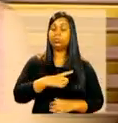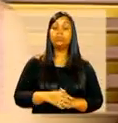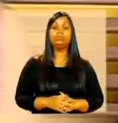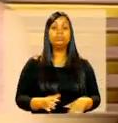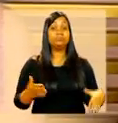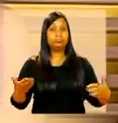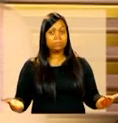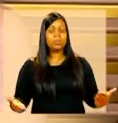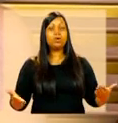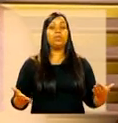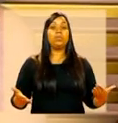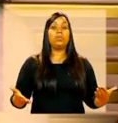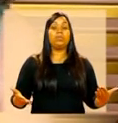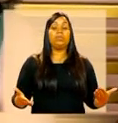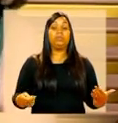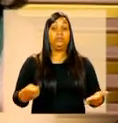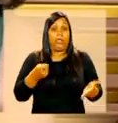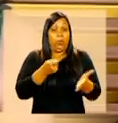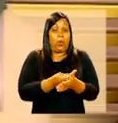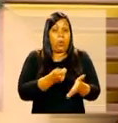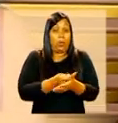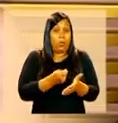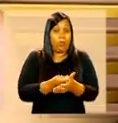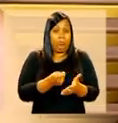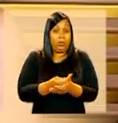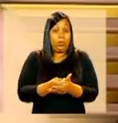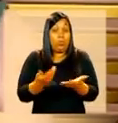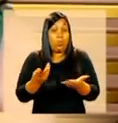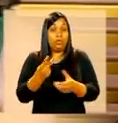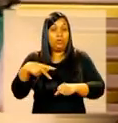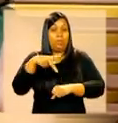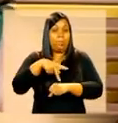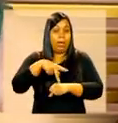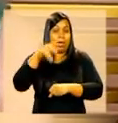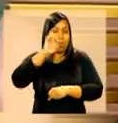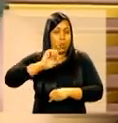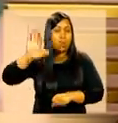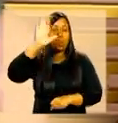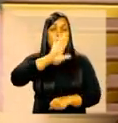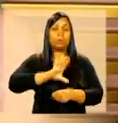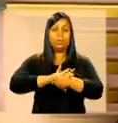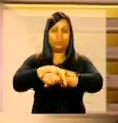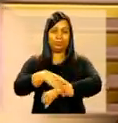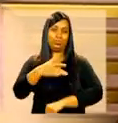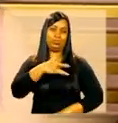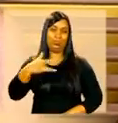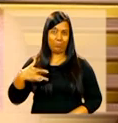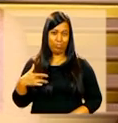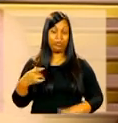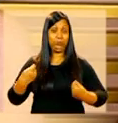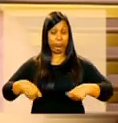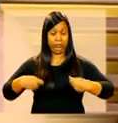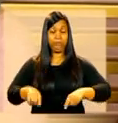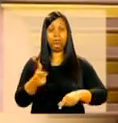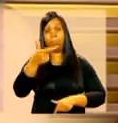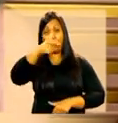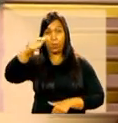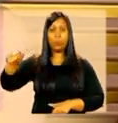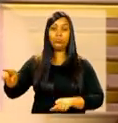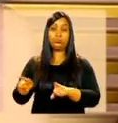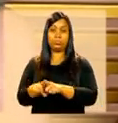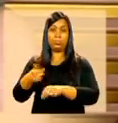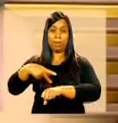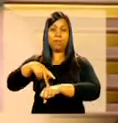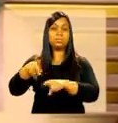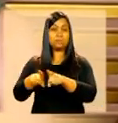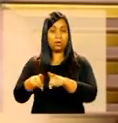ter. Além de ser obrigatório, por exemplo, hoje na Europa é obrigatório você ter o seguro saúde e alguns outros países também.